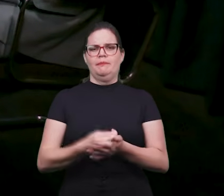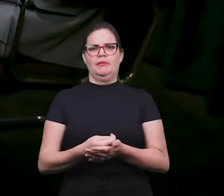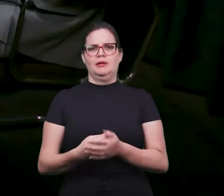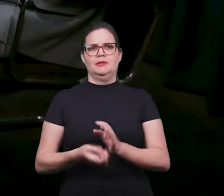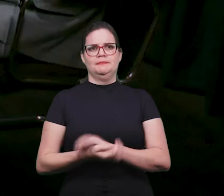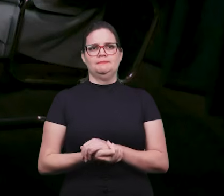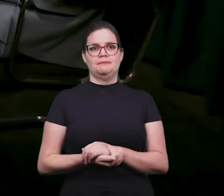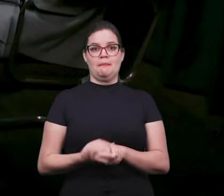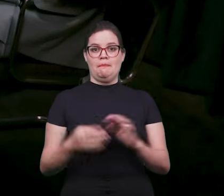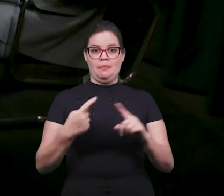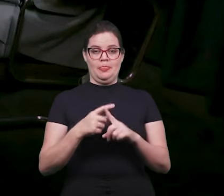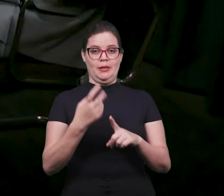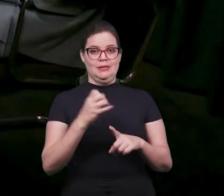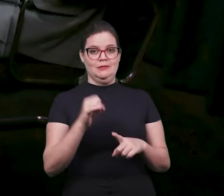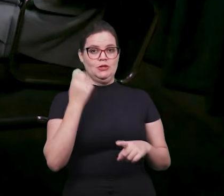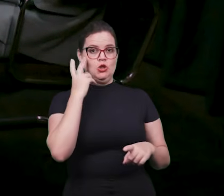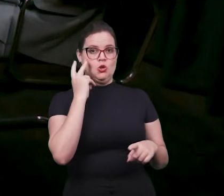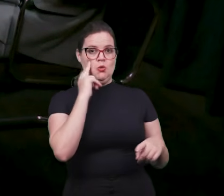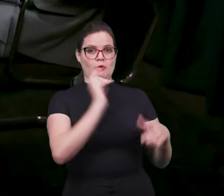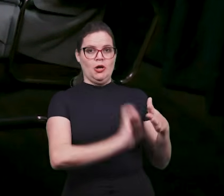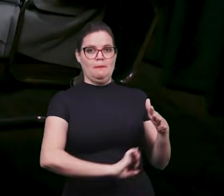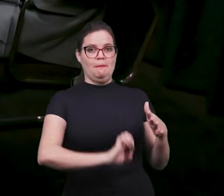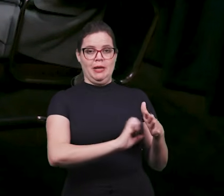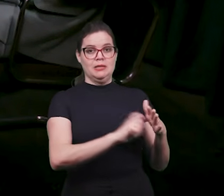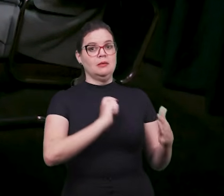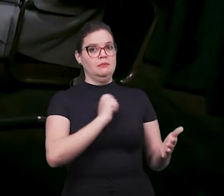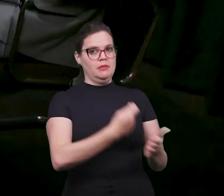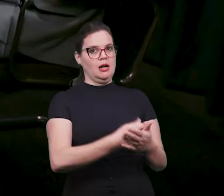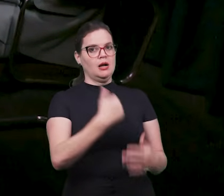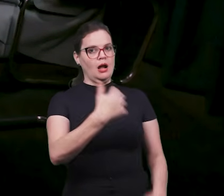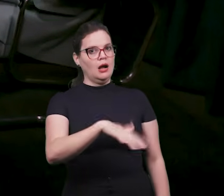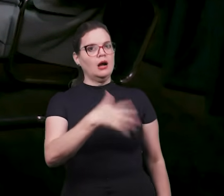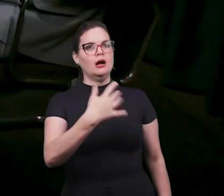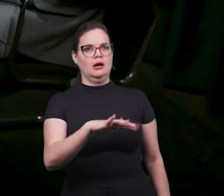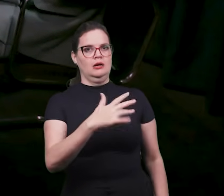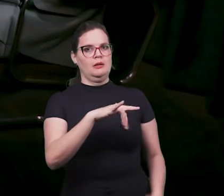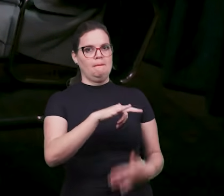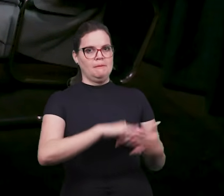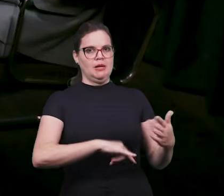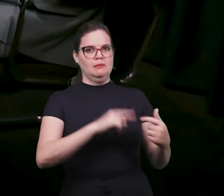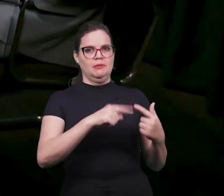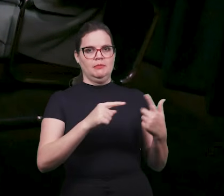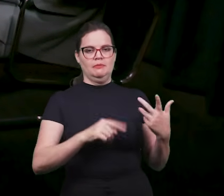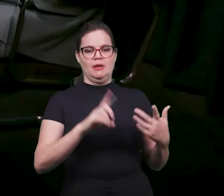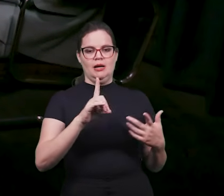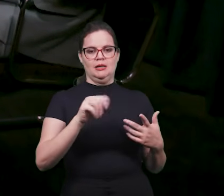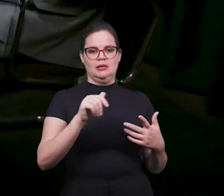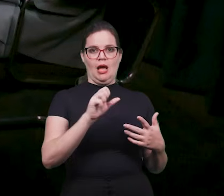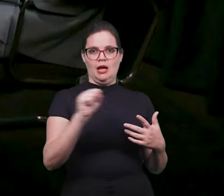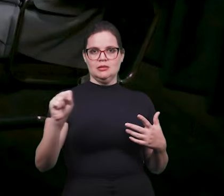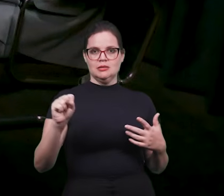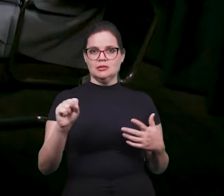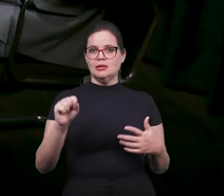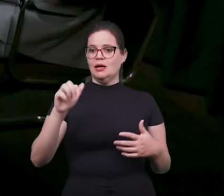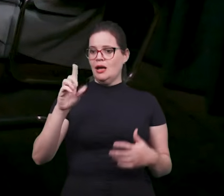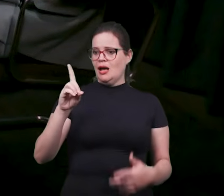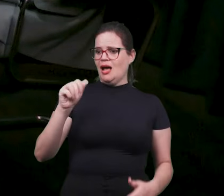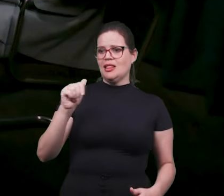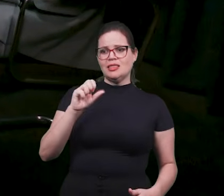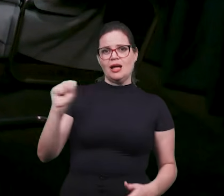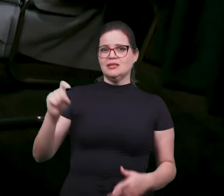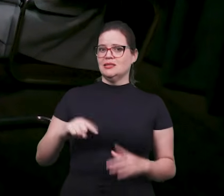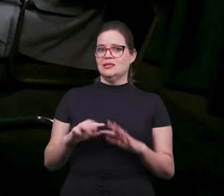Porque se você tivesse um enquadramento comum, você pagaria um valor bem maior de imposto. Mas a DAS, quando você paga por meio da DAS, é